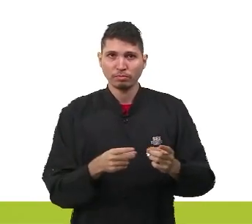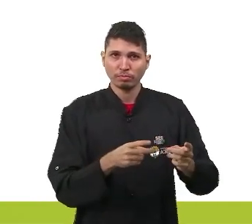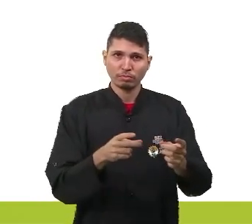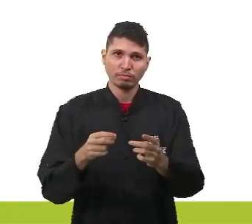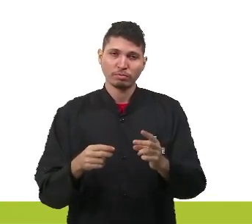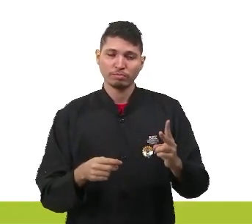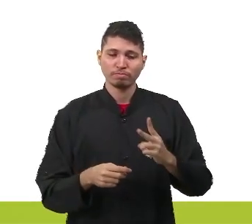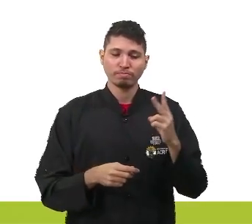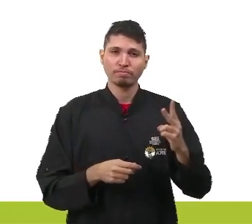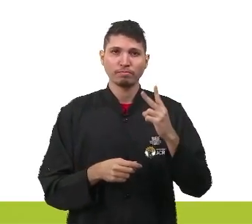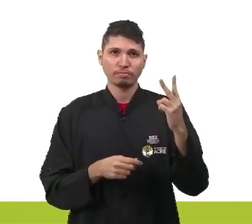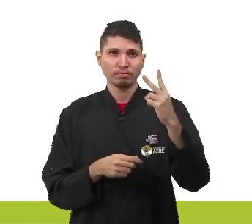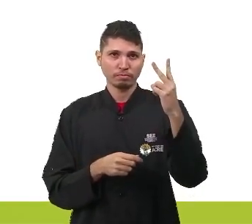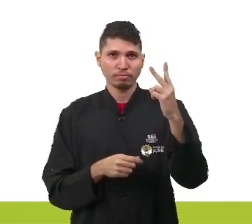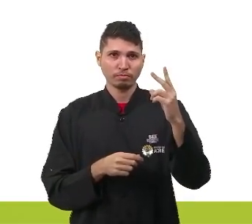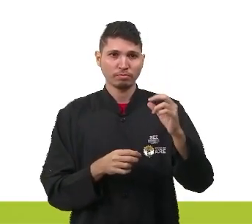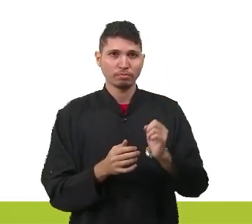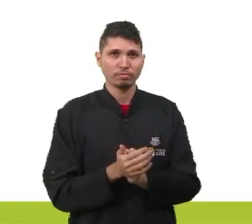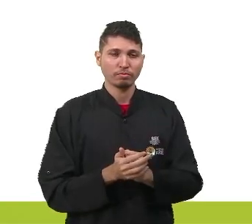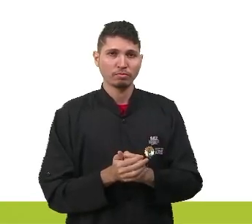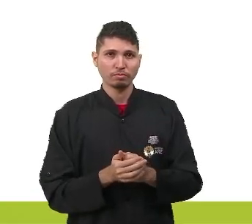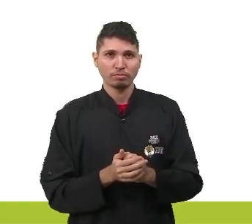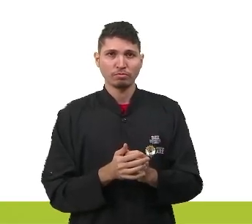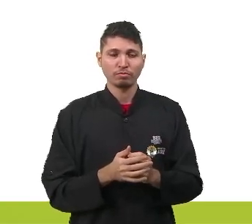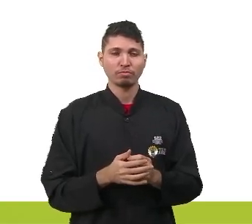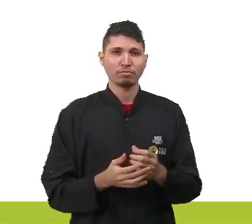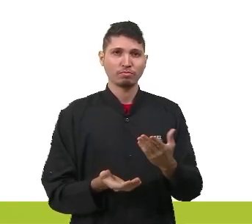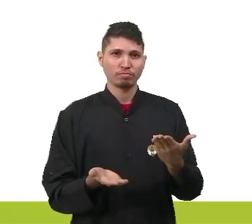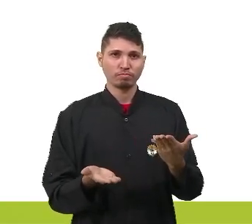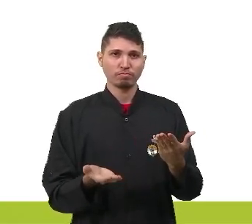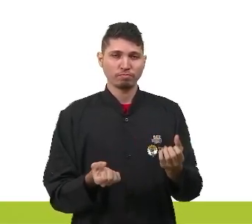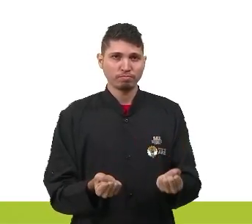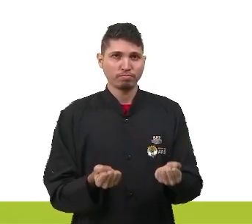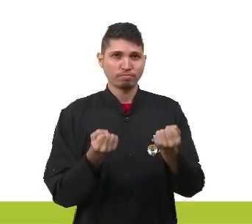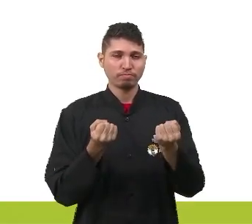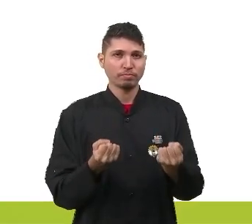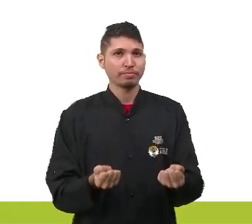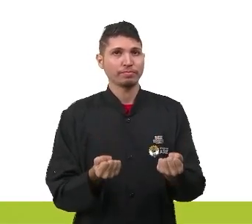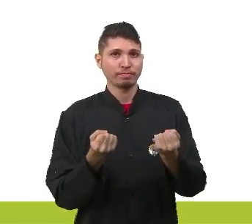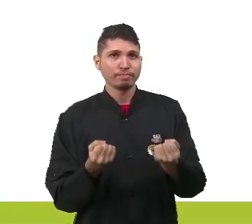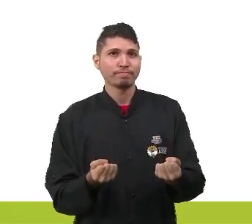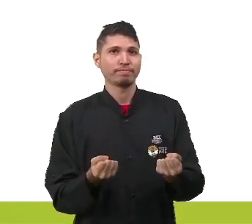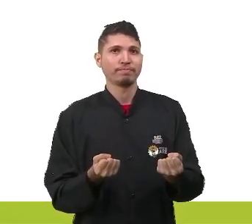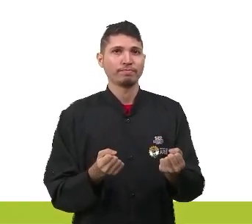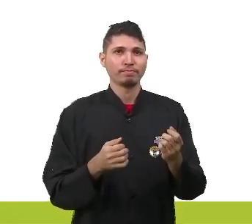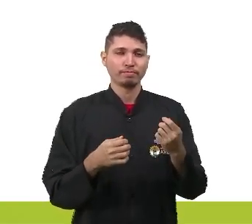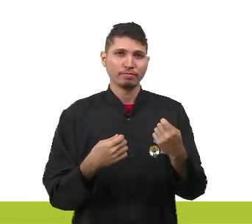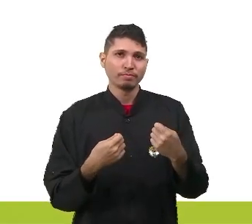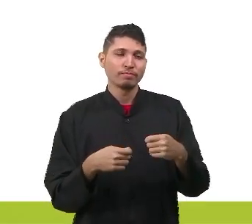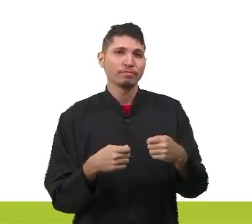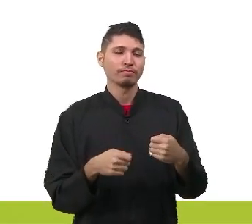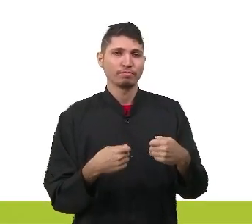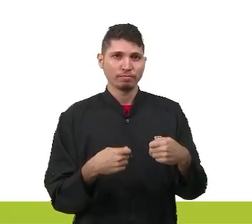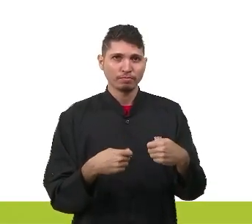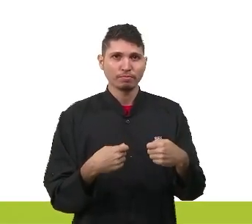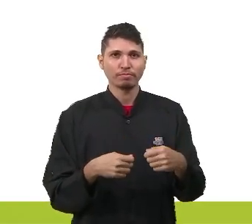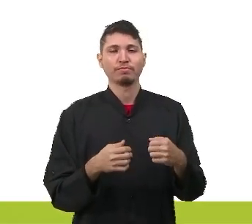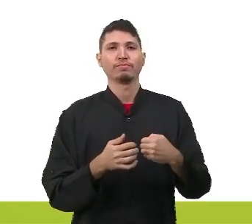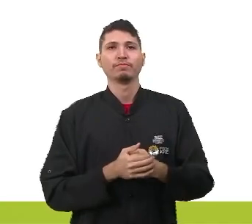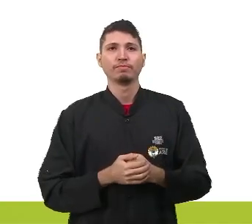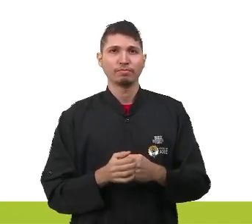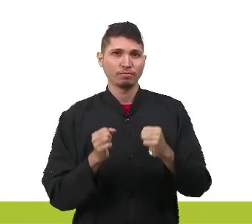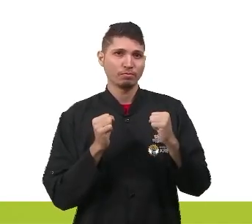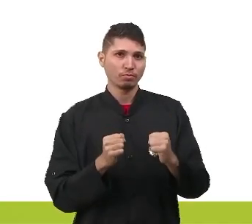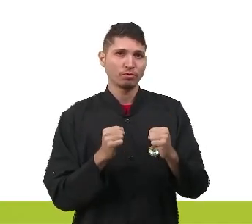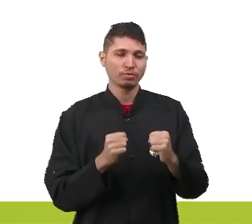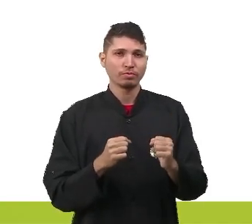que poderia ser alterado conforme o peso. Com essa moeda era possível comprar algum tipo de mercadoria que tivesse preço